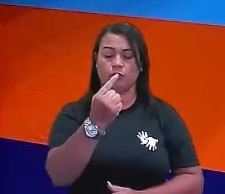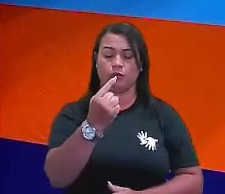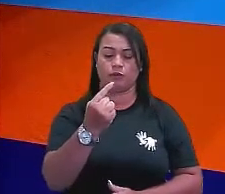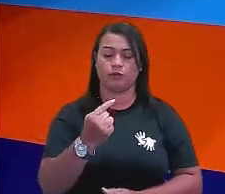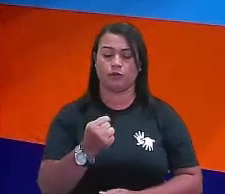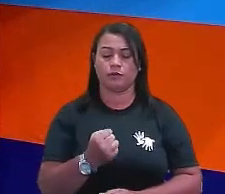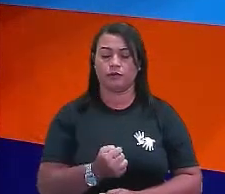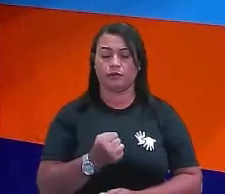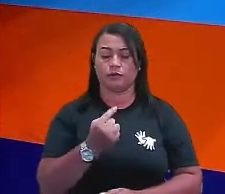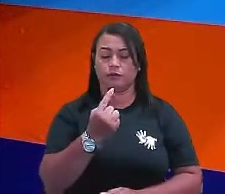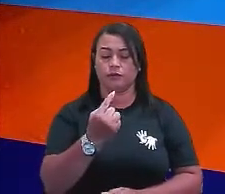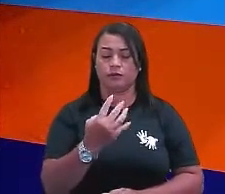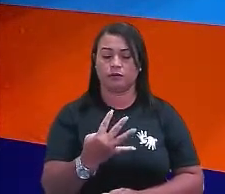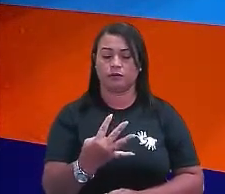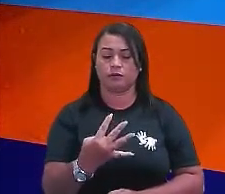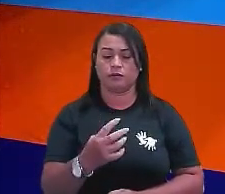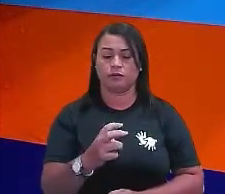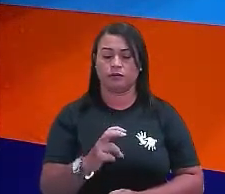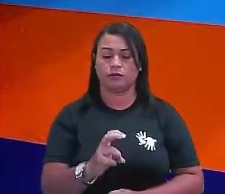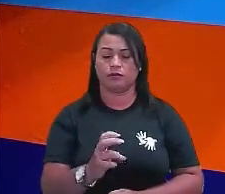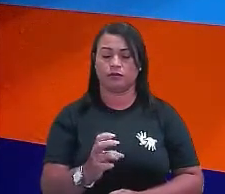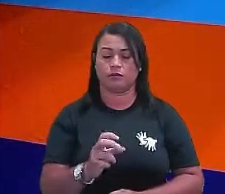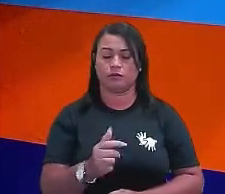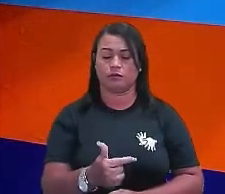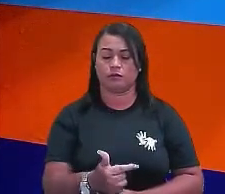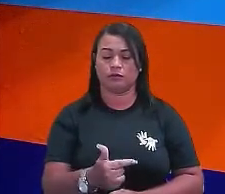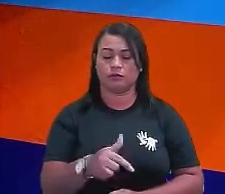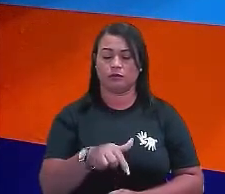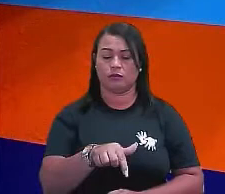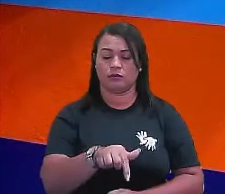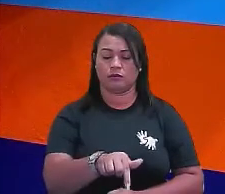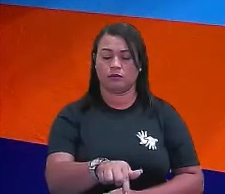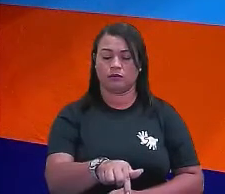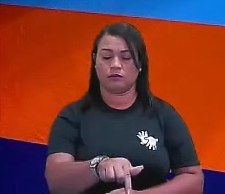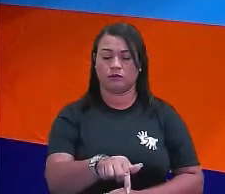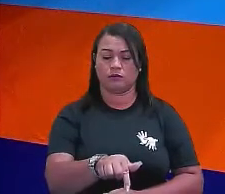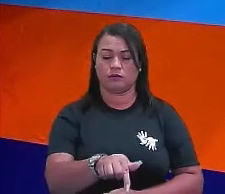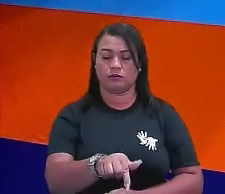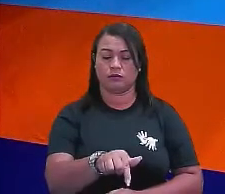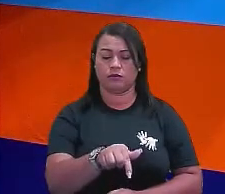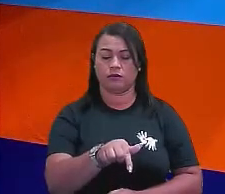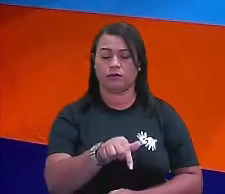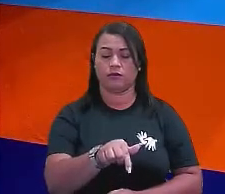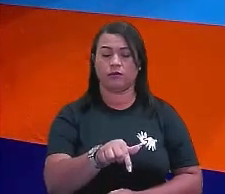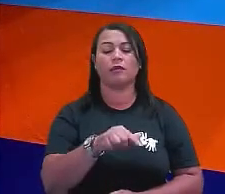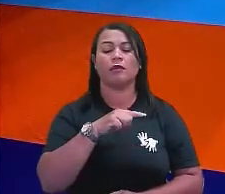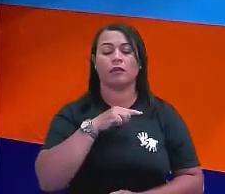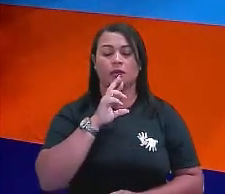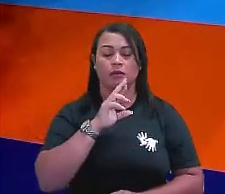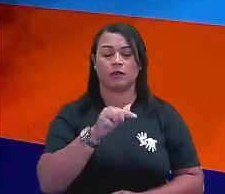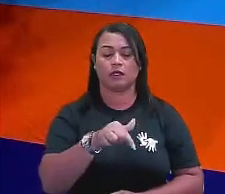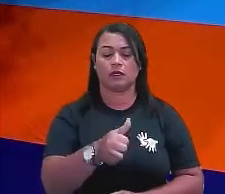sobe 1. 1 mais 4, 5. 5 mais 2, 7. Então, deu